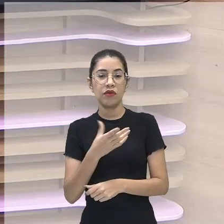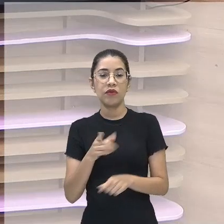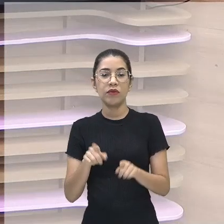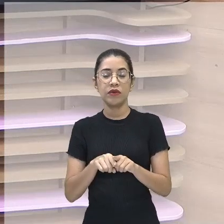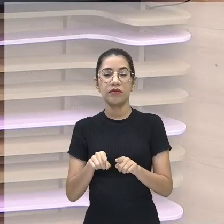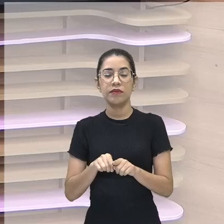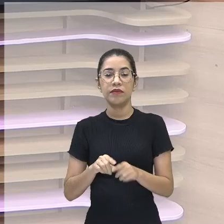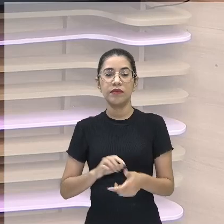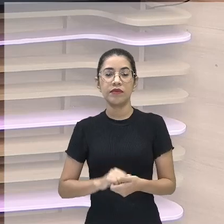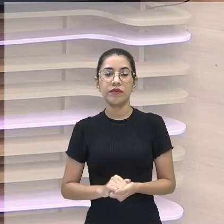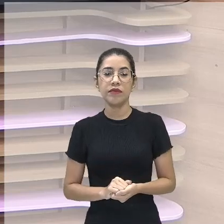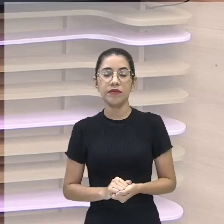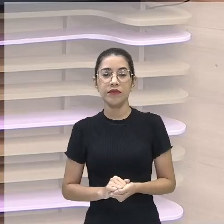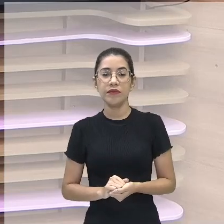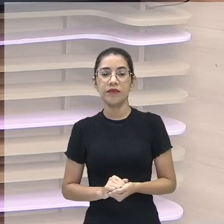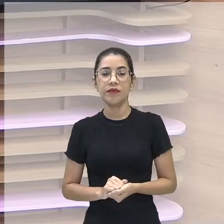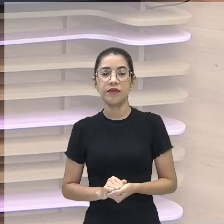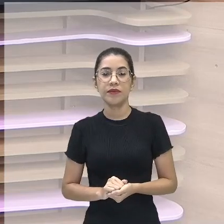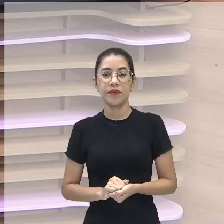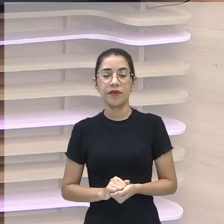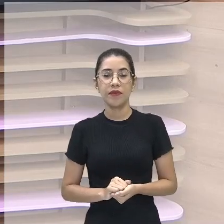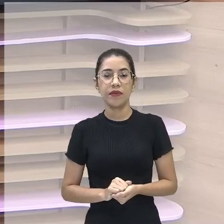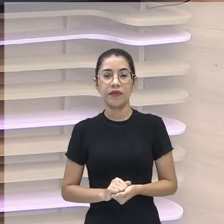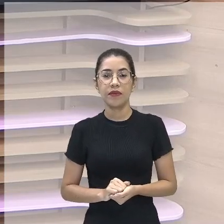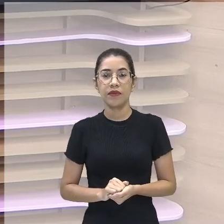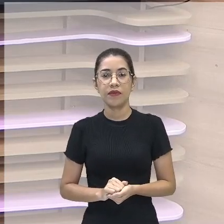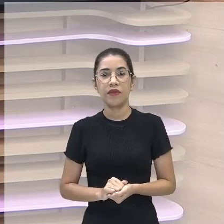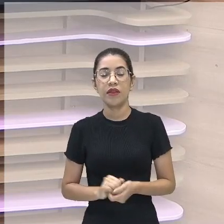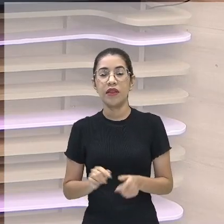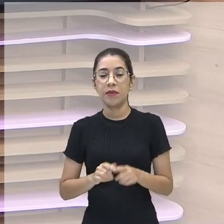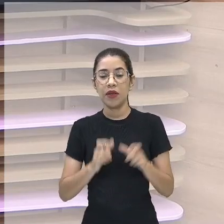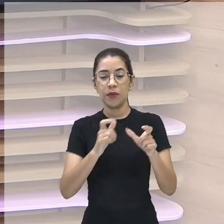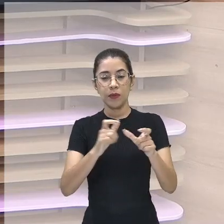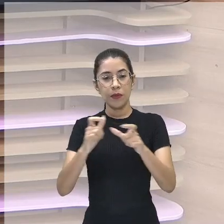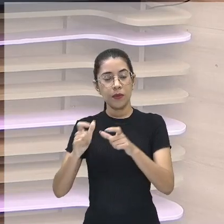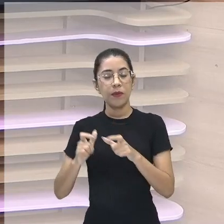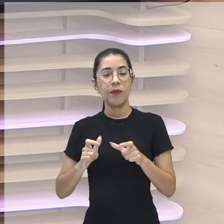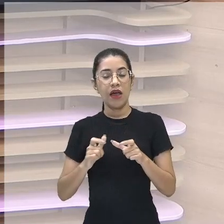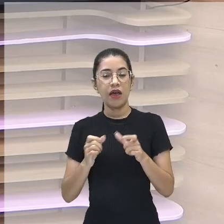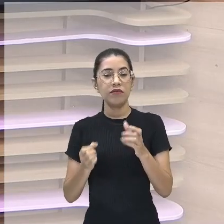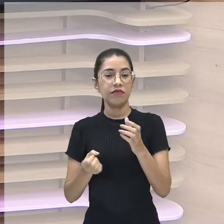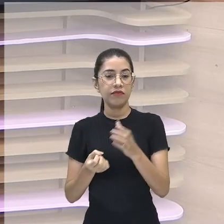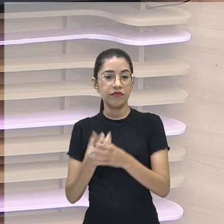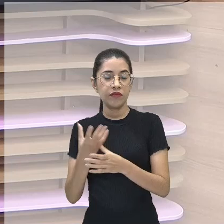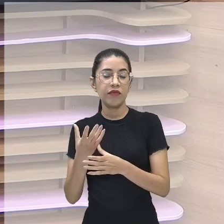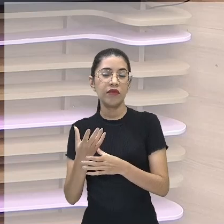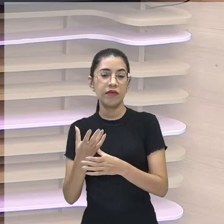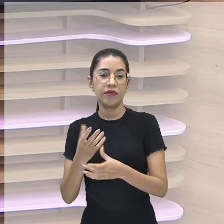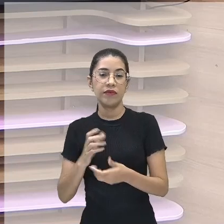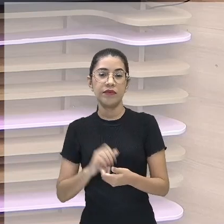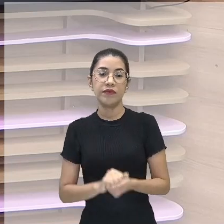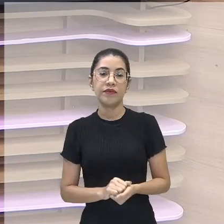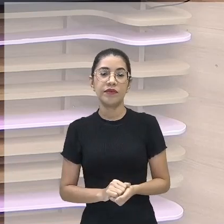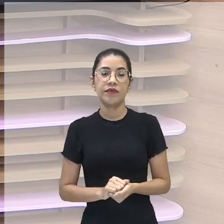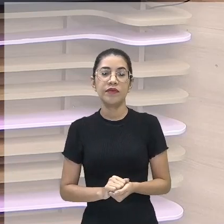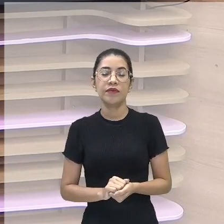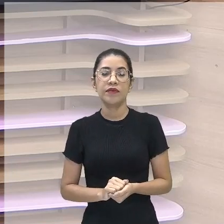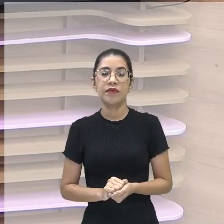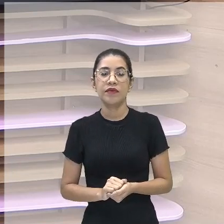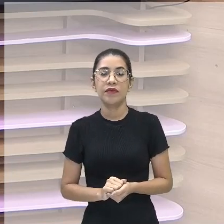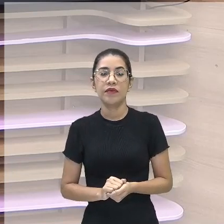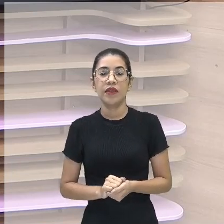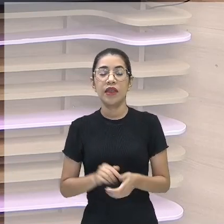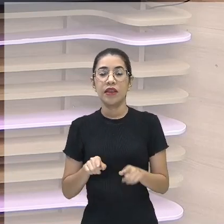ali delimitados, né? Novos territórios que foram ali surgindo e essa